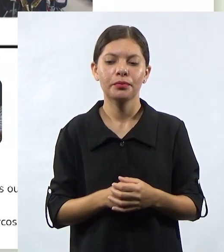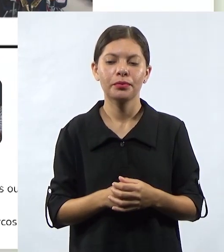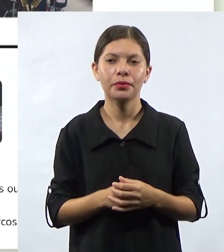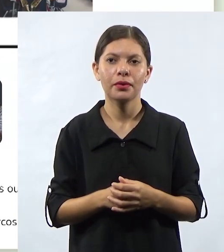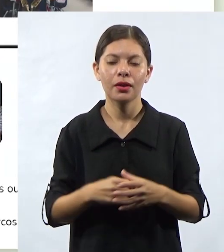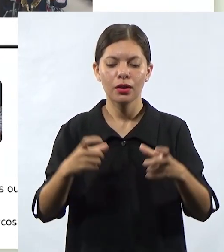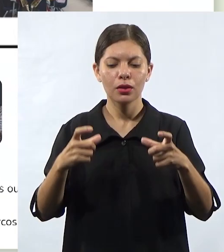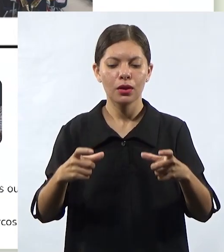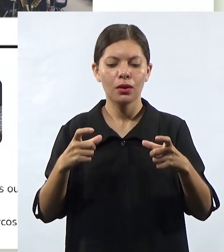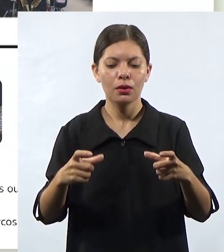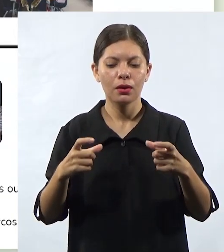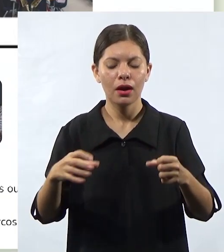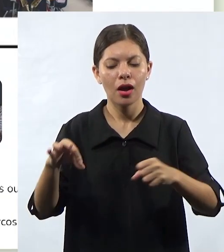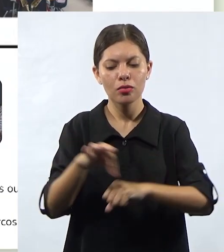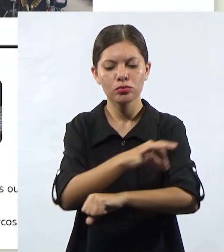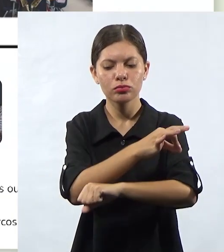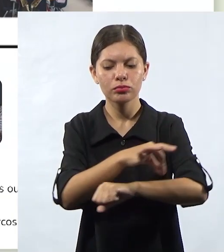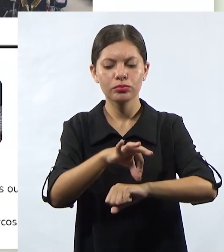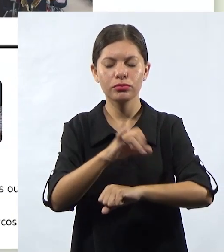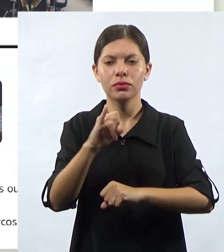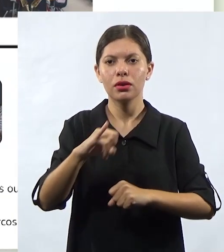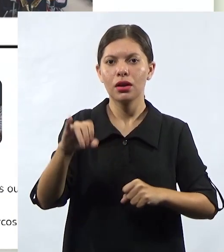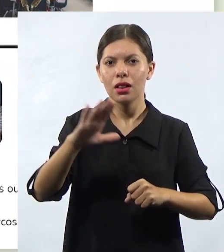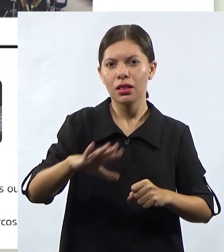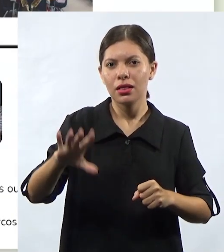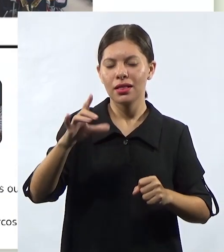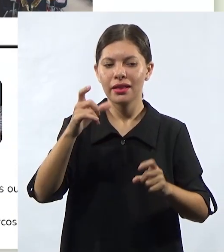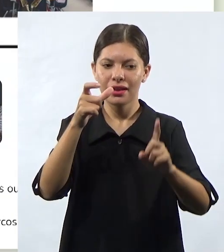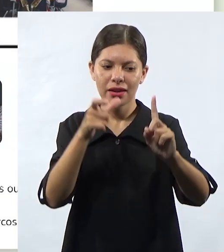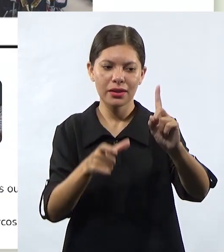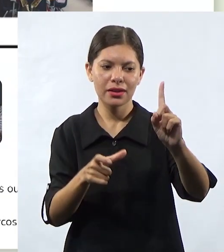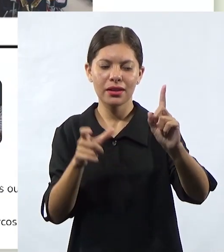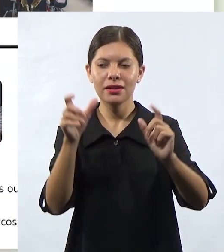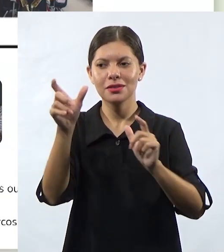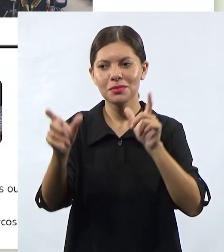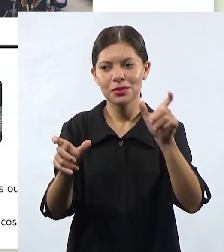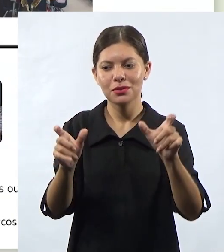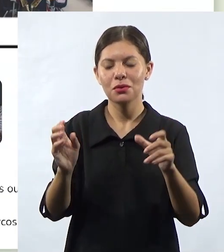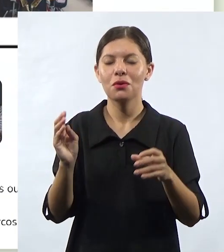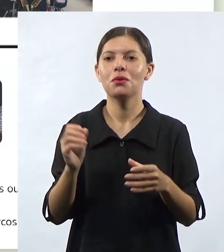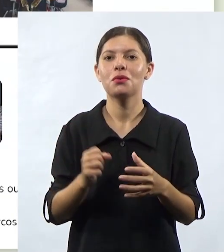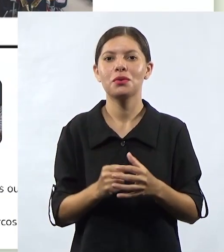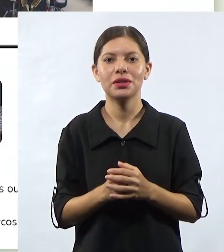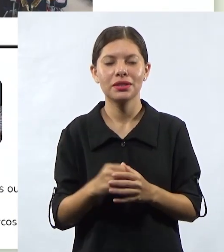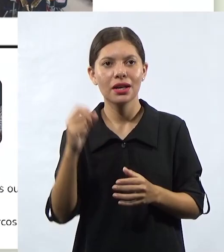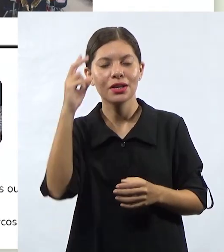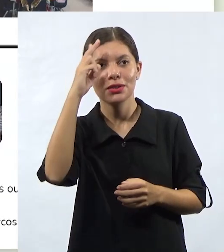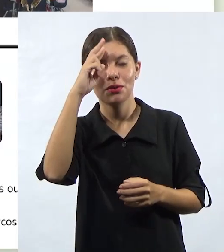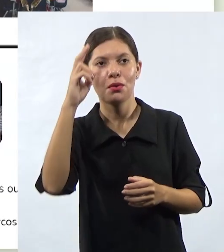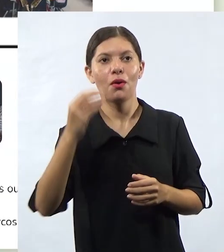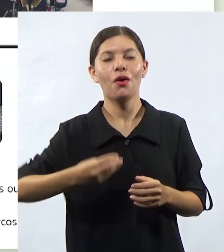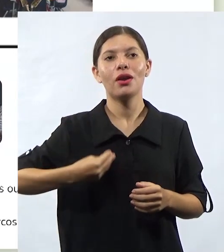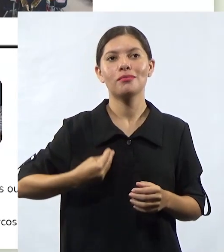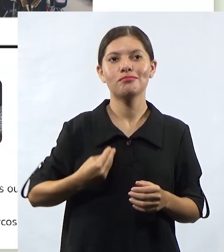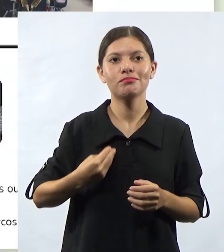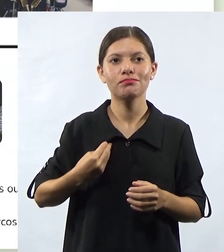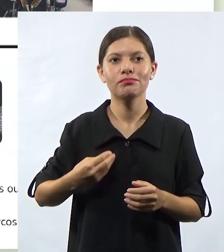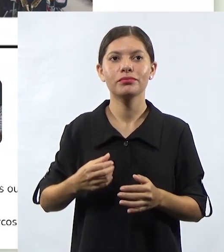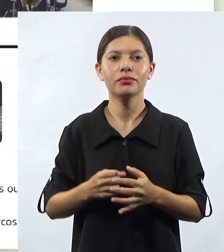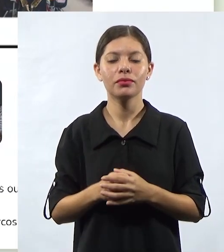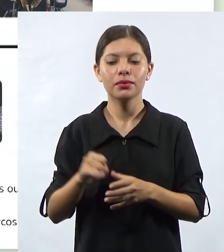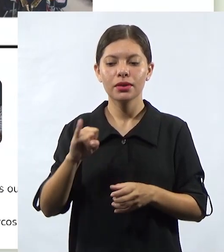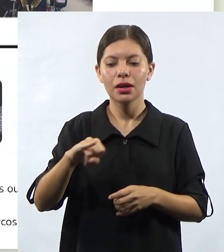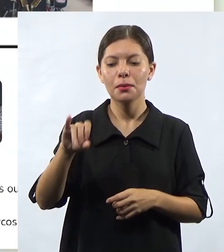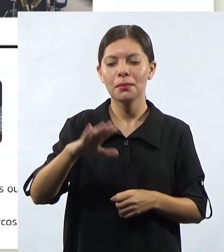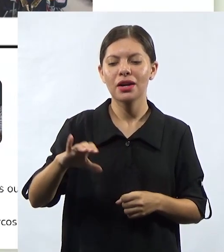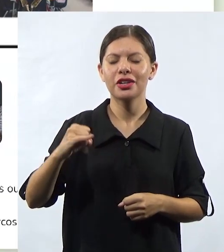do cenário, imagem da infraestrutura, imagem das pessoas que compuseram aquela história. Então, a